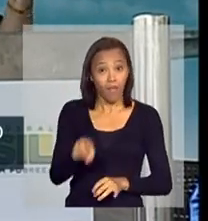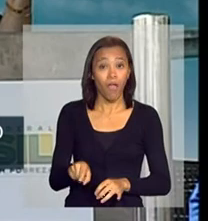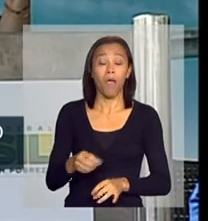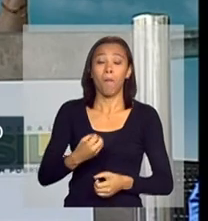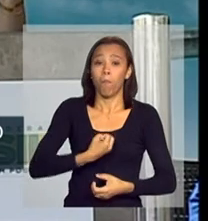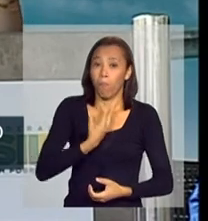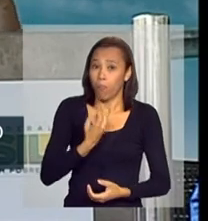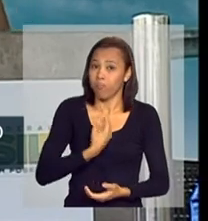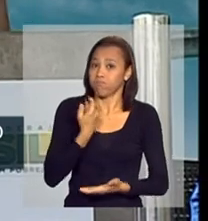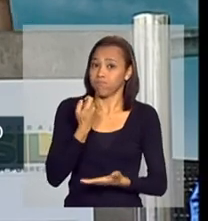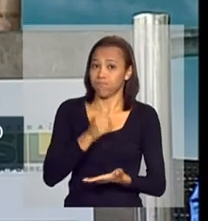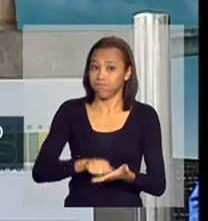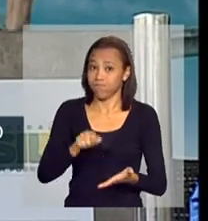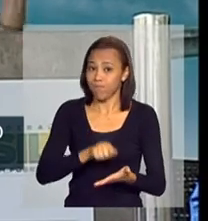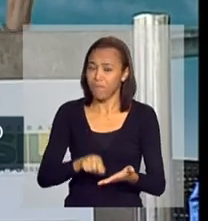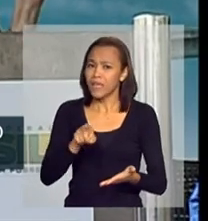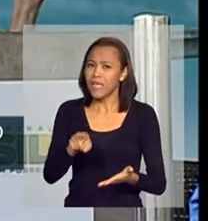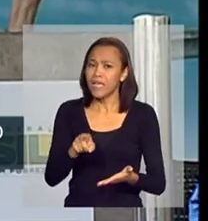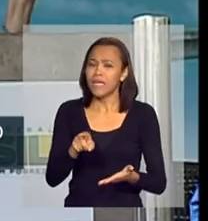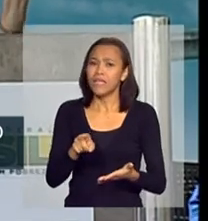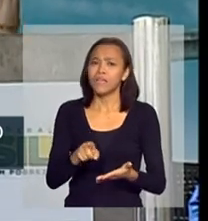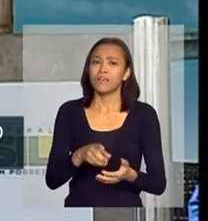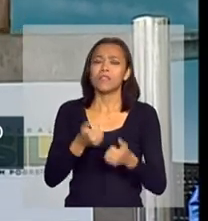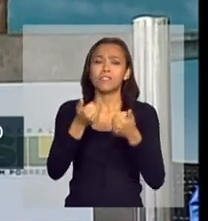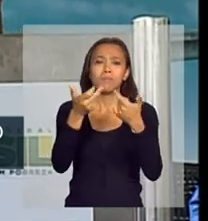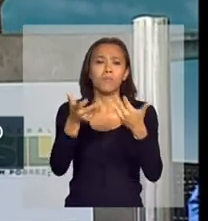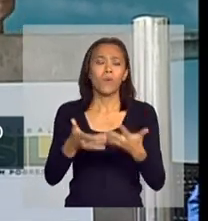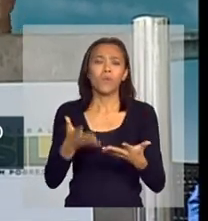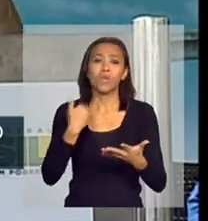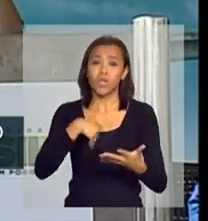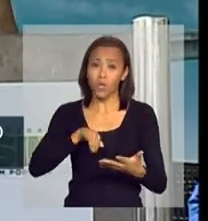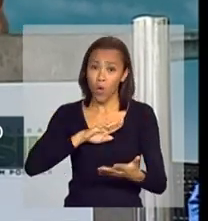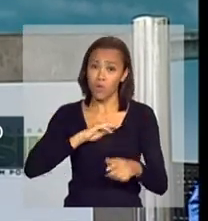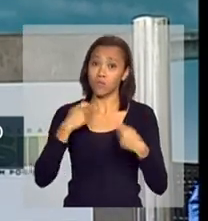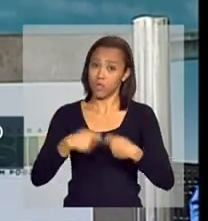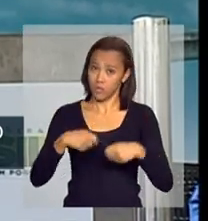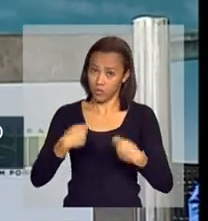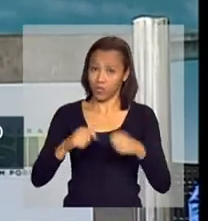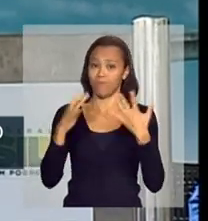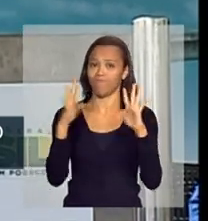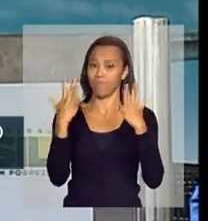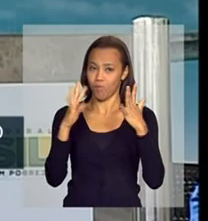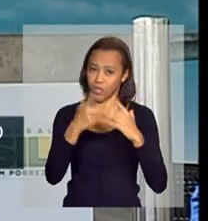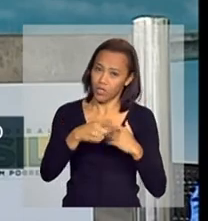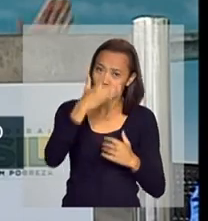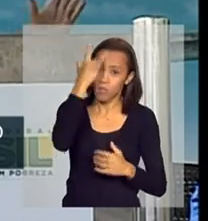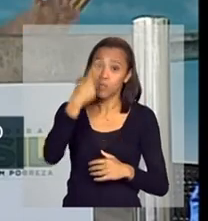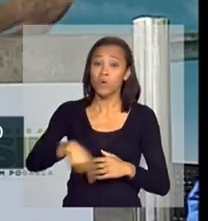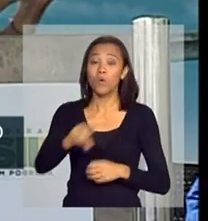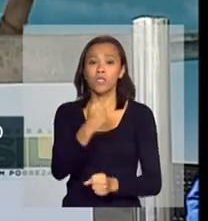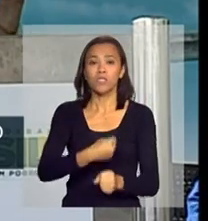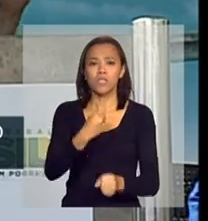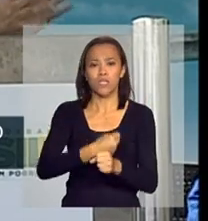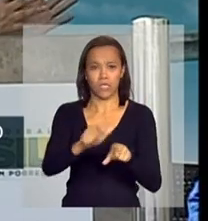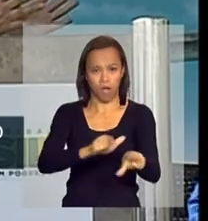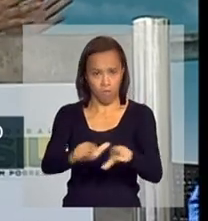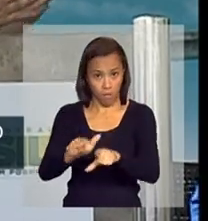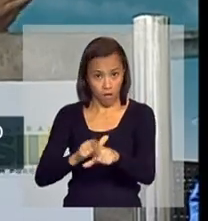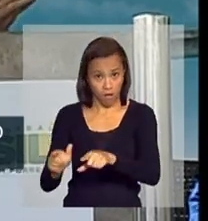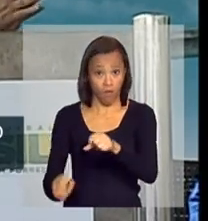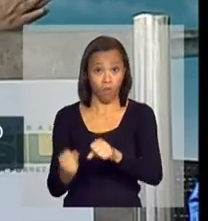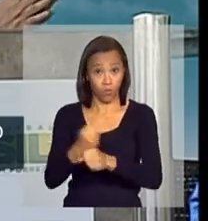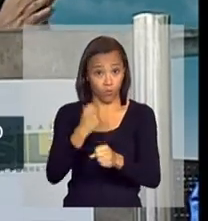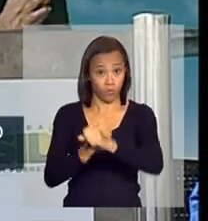colocou o motivo pelo qual a gente tem de homenagear os trabalhadores. Eles são aqueles